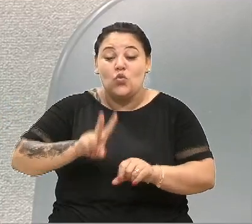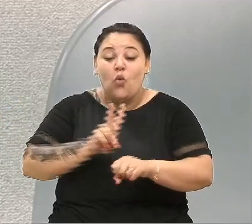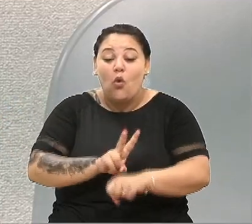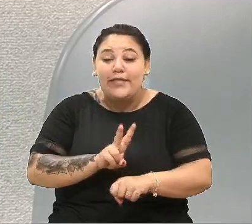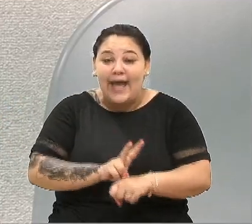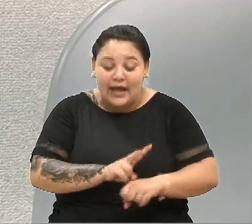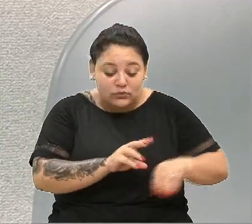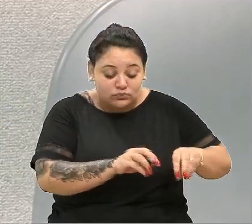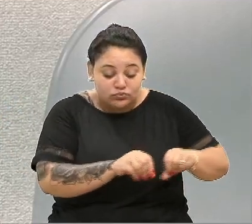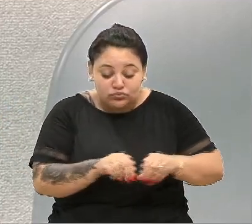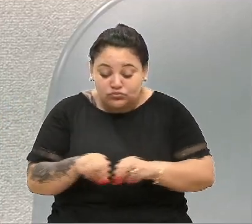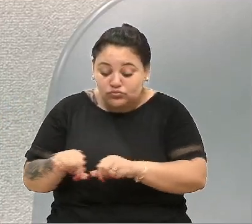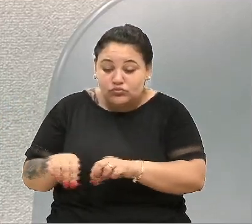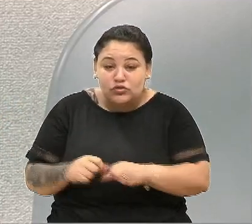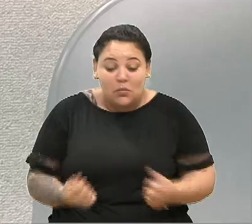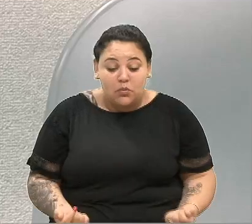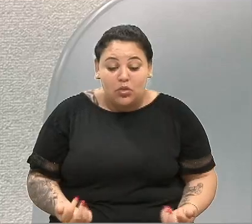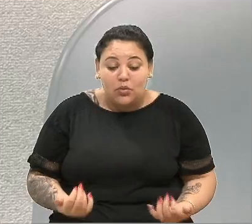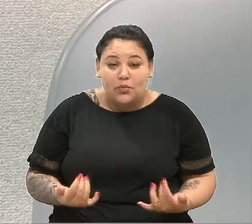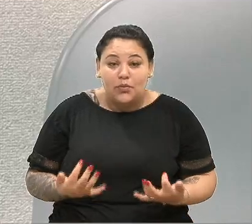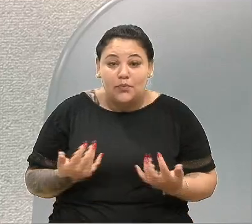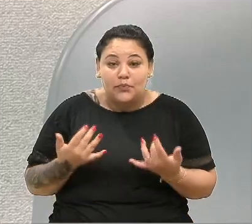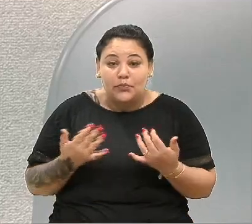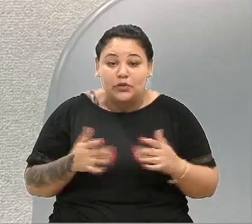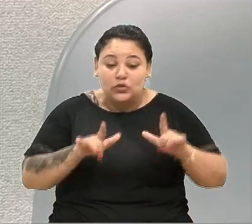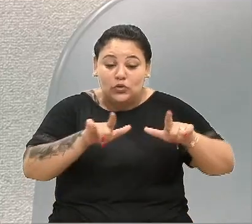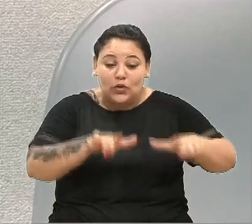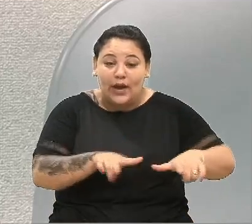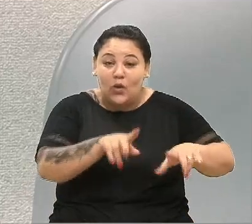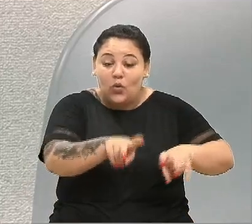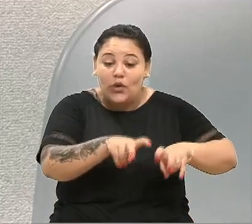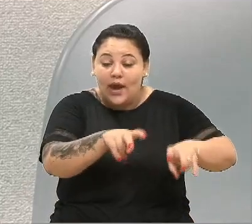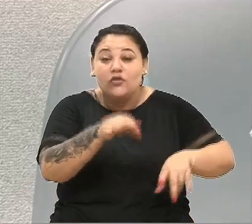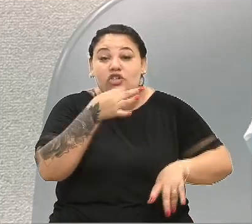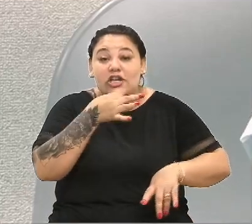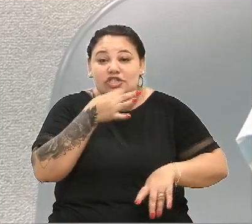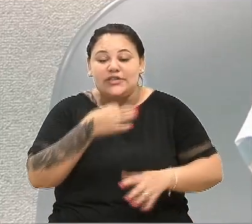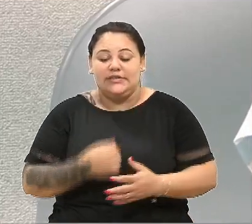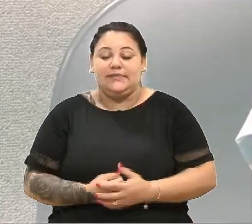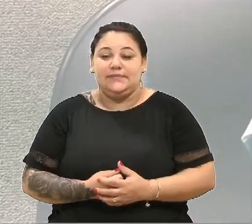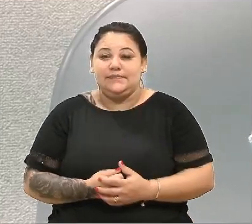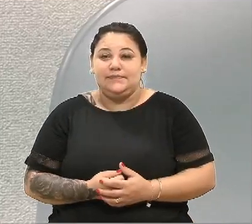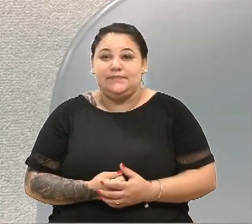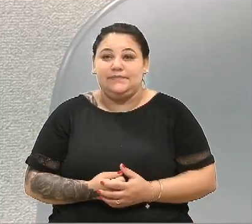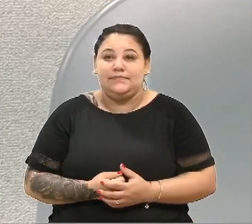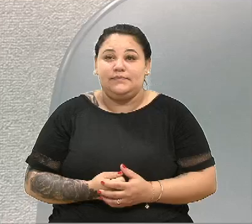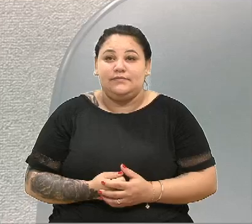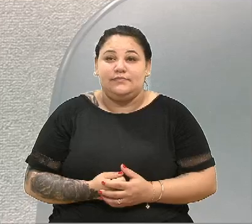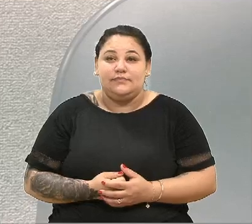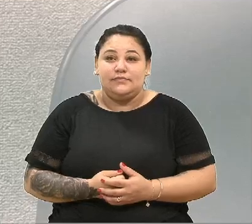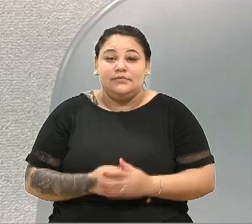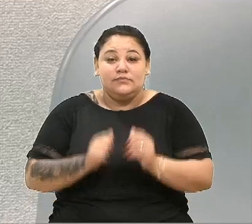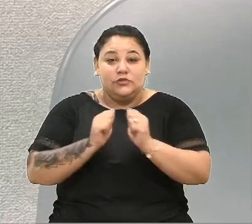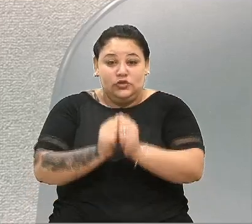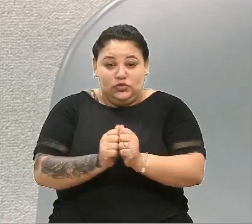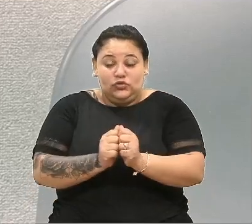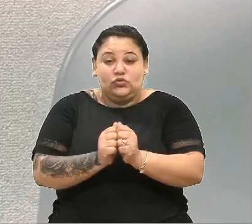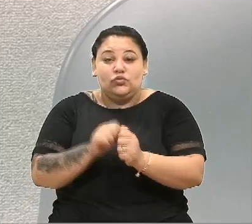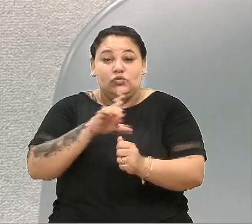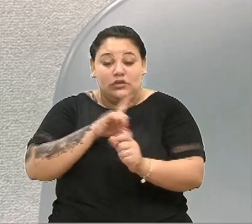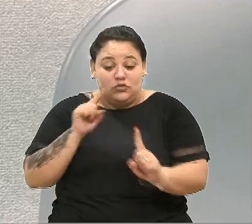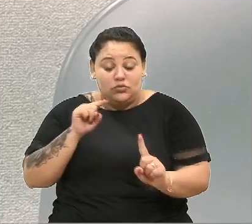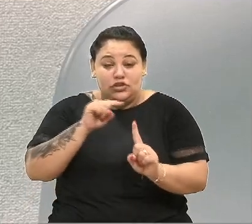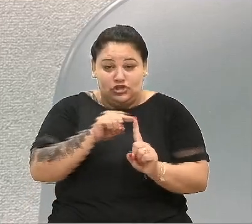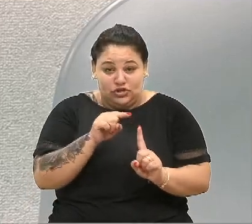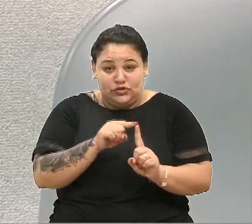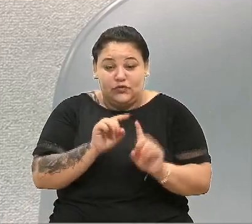Fertilidade dos Solos da Propriedade Rural Caxiense. Em suma, aduz o projeto que